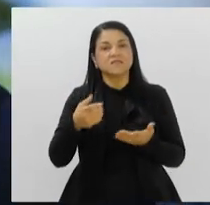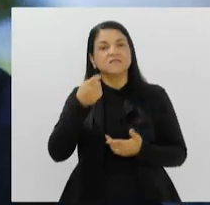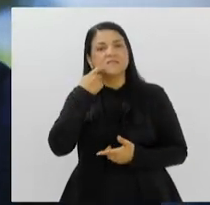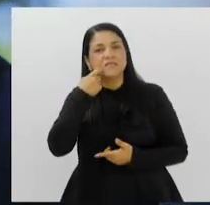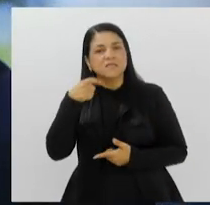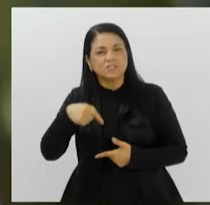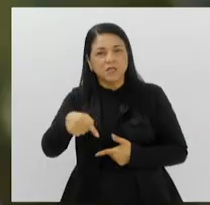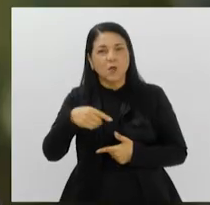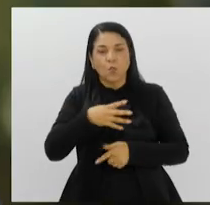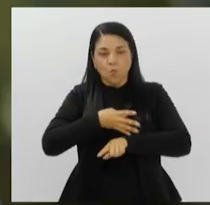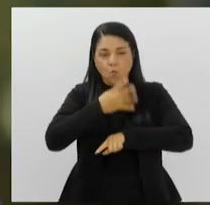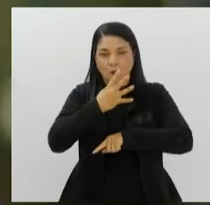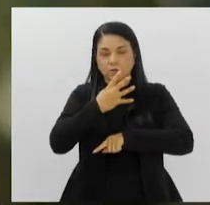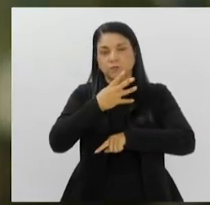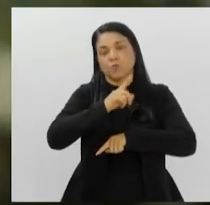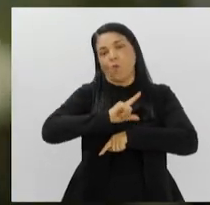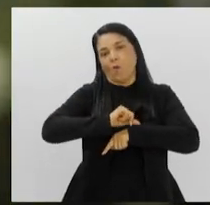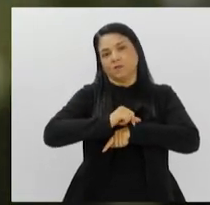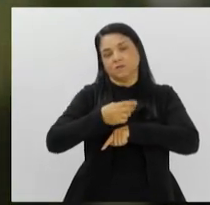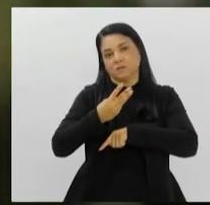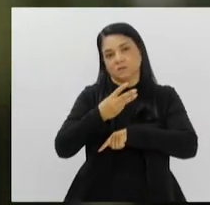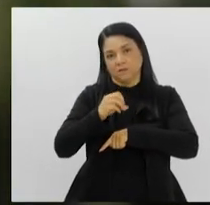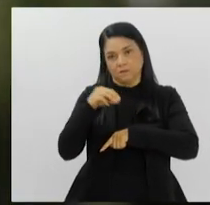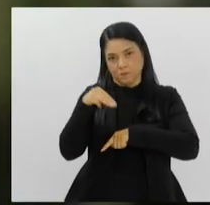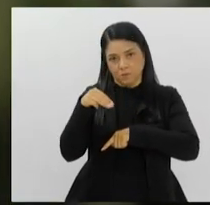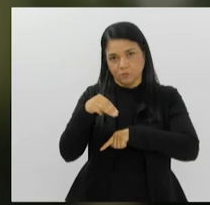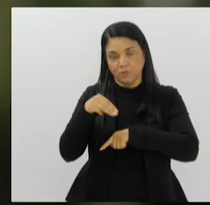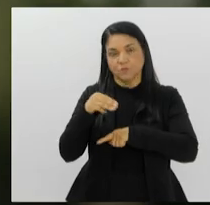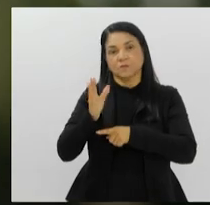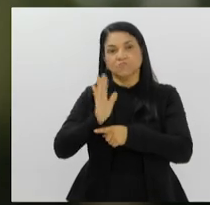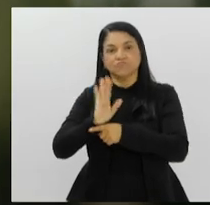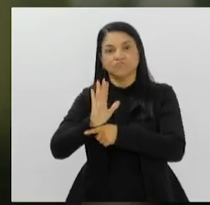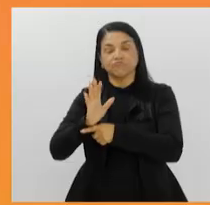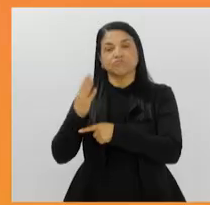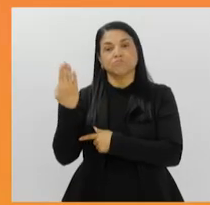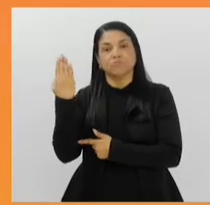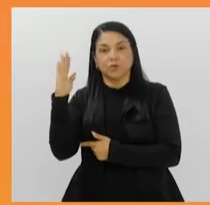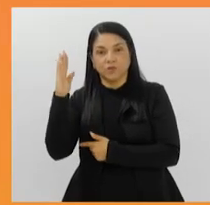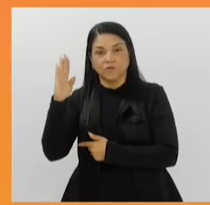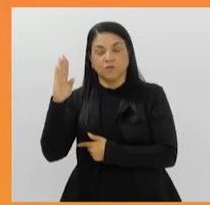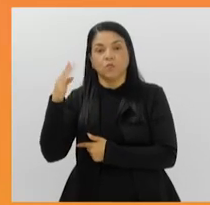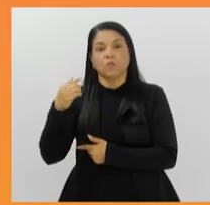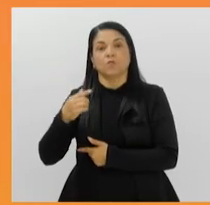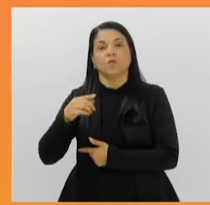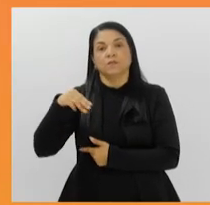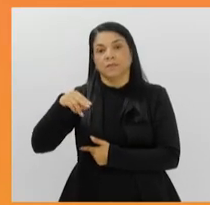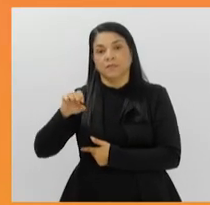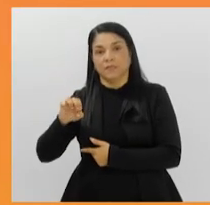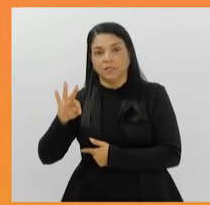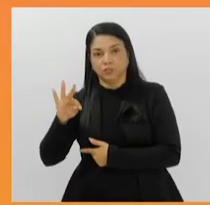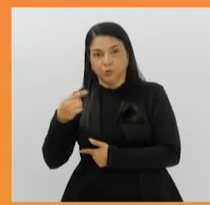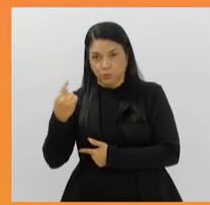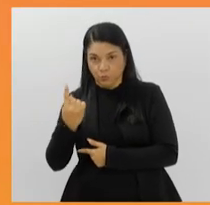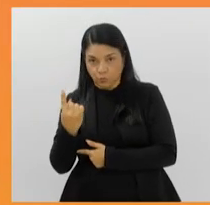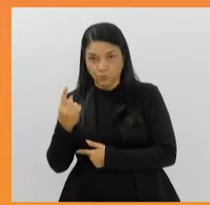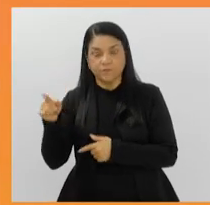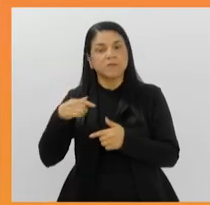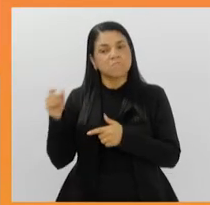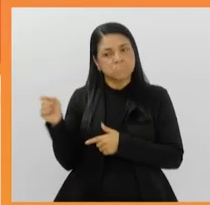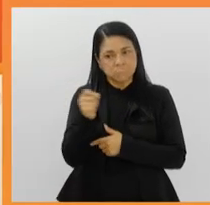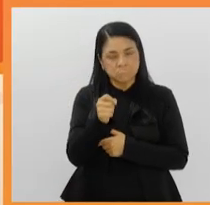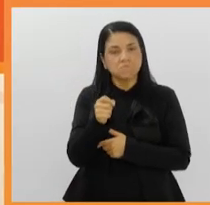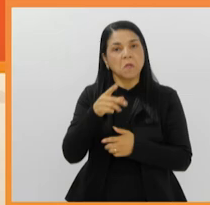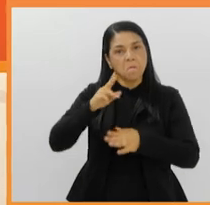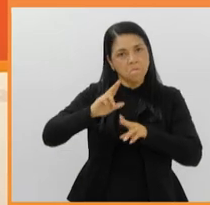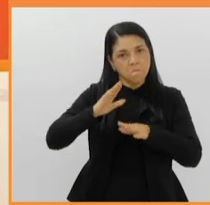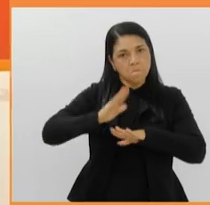às 16h30, no Estação NET Botafogo 1, vai contar com as presenças do próprio Davi Kopenawa